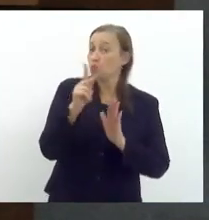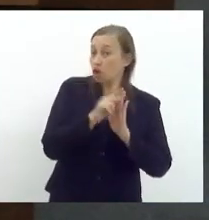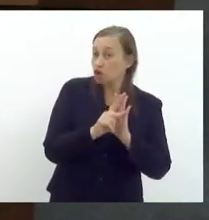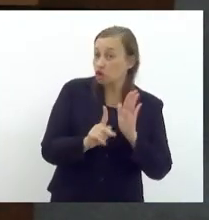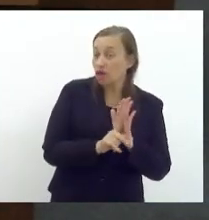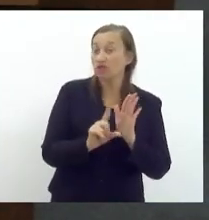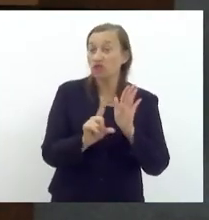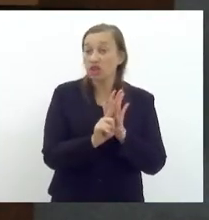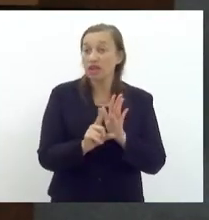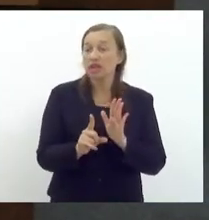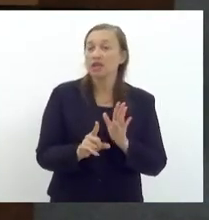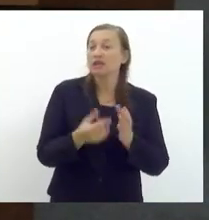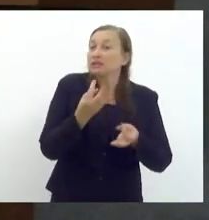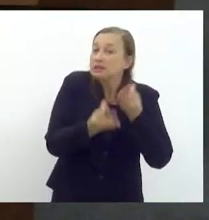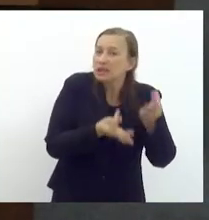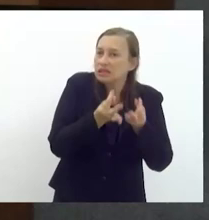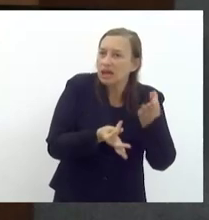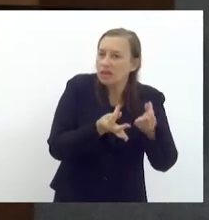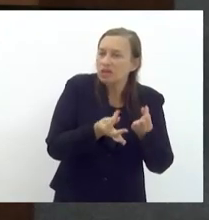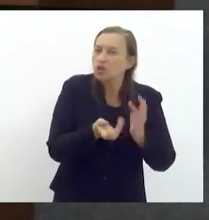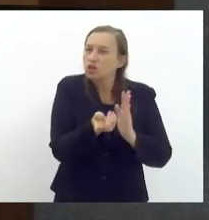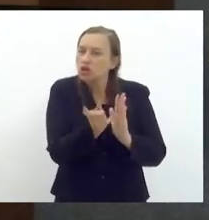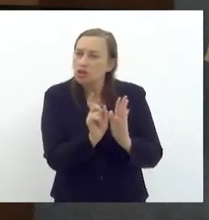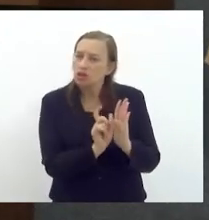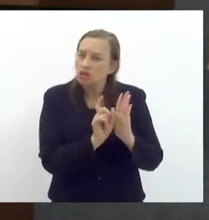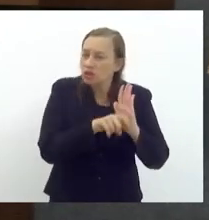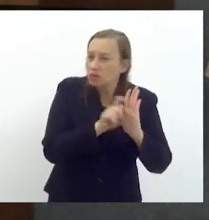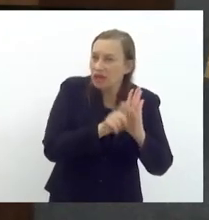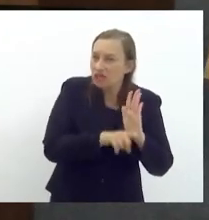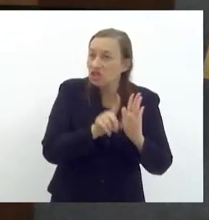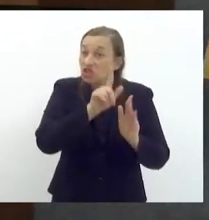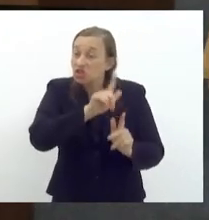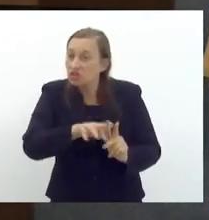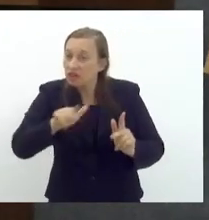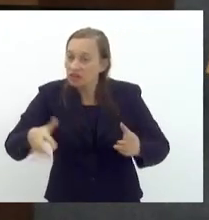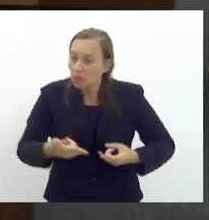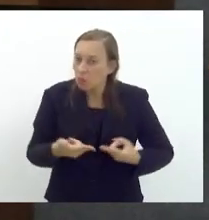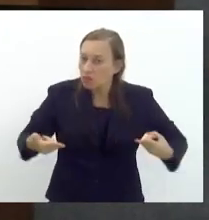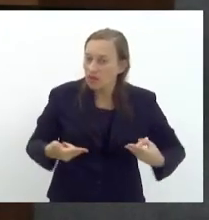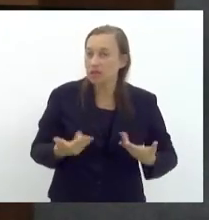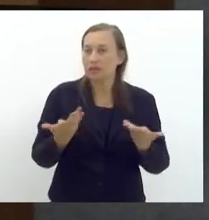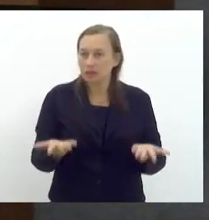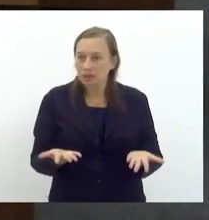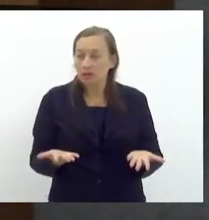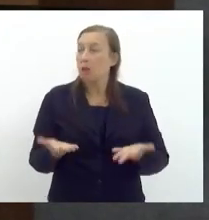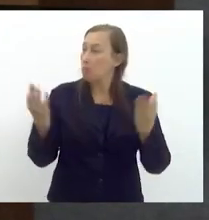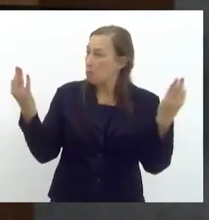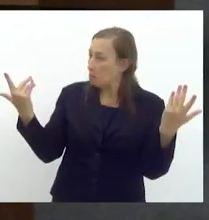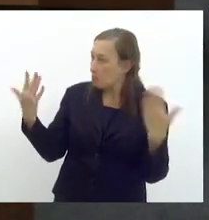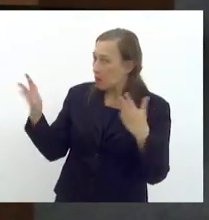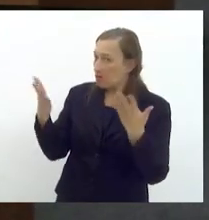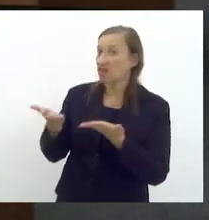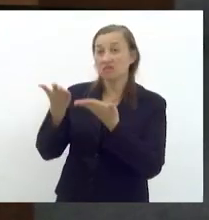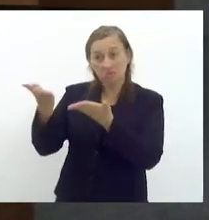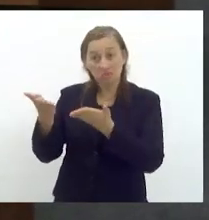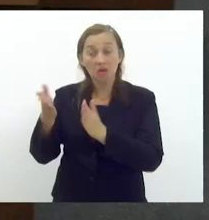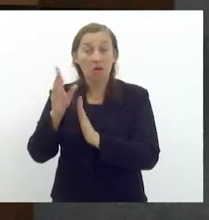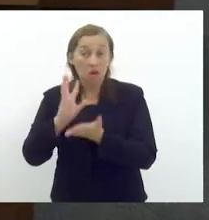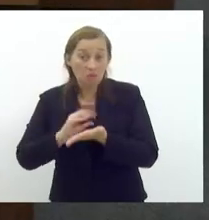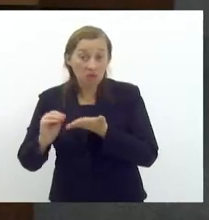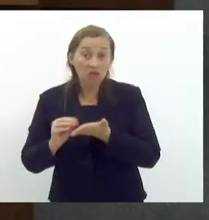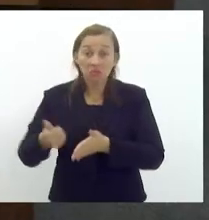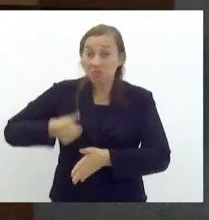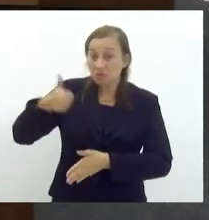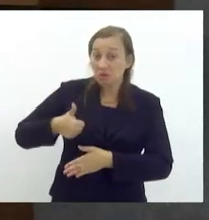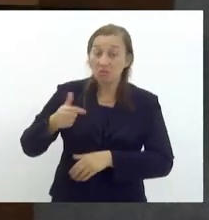projeto de lei que fala sobre tratamento tributário diferenciado para absorvente por exemplo legítimo pauta dela Desde o Primeiro Momento